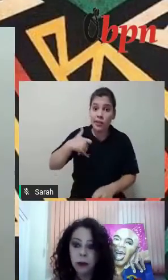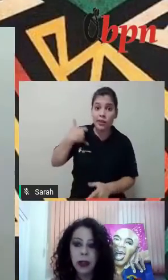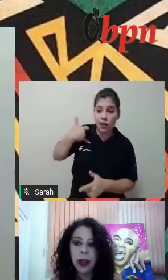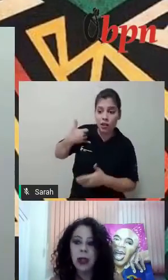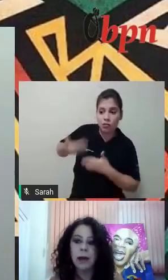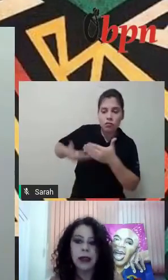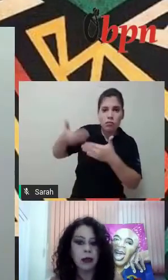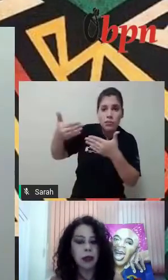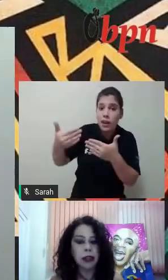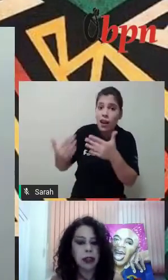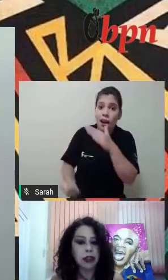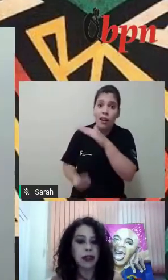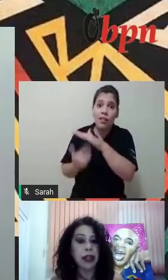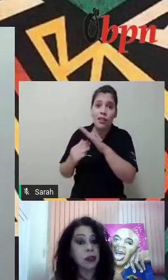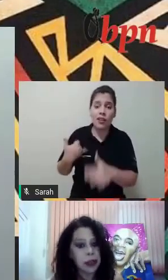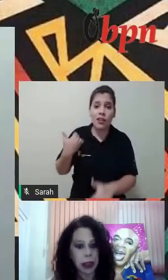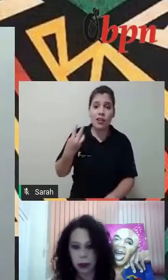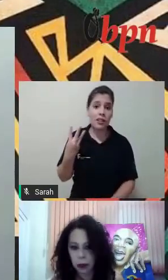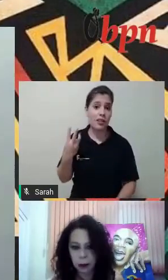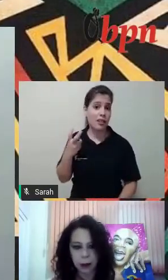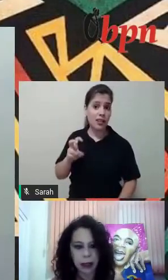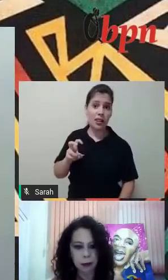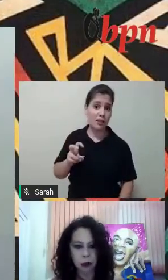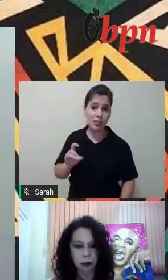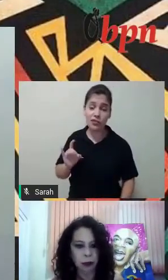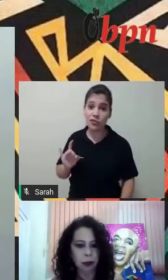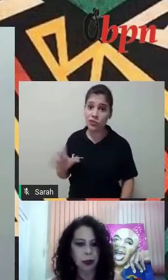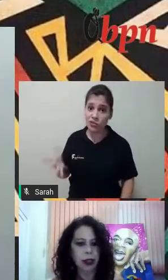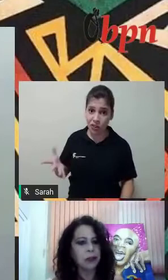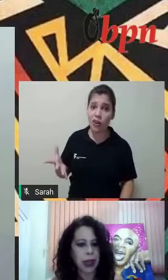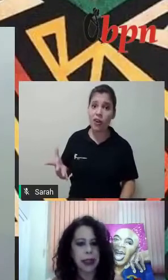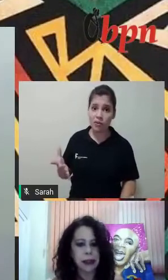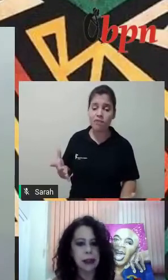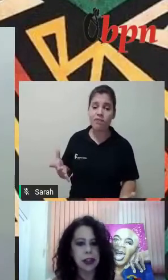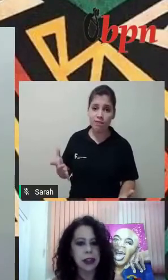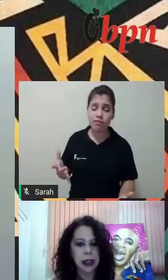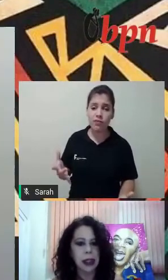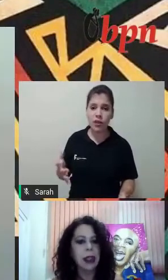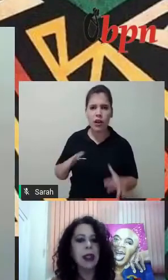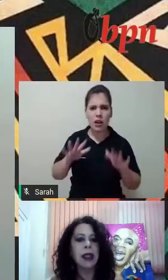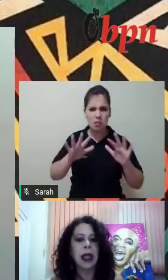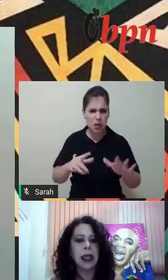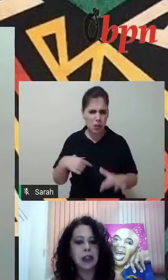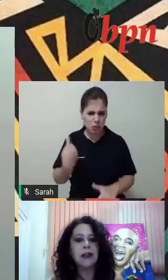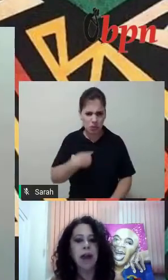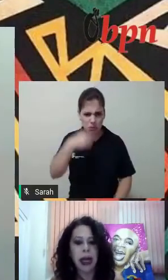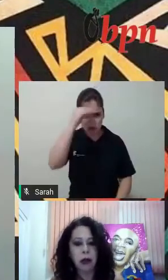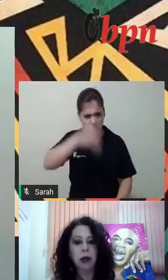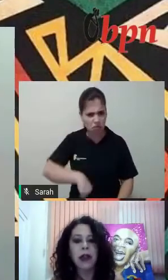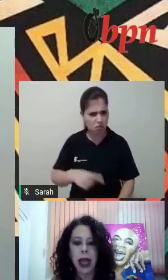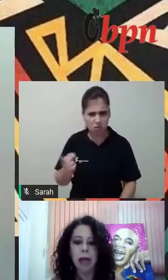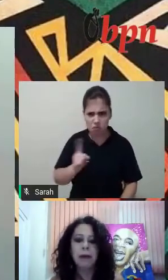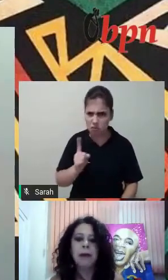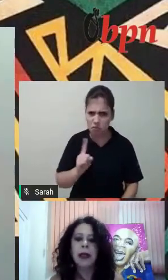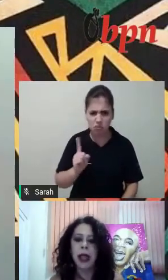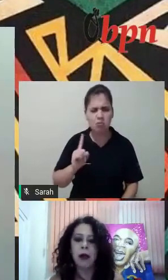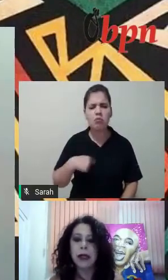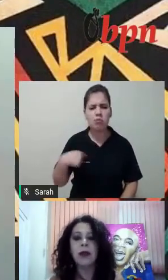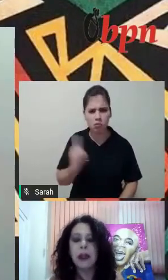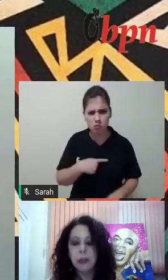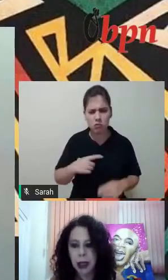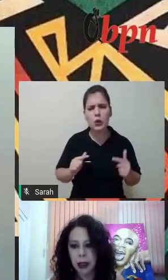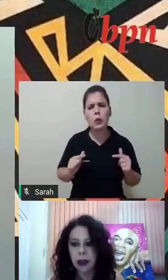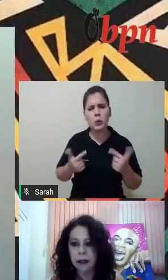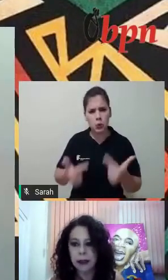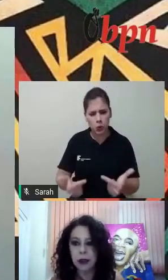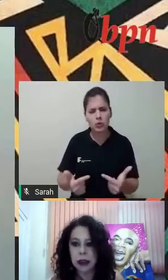do mundo, mas não é por isso que a gente vai dar sossego para esse povo, meu bem, porque a gente vai resistir, sim, né? E a gente vai contar, né, com